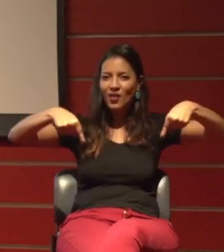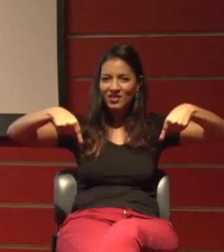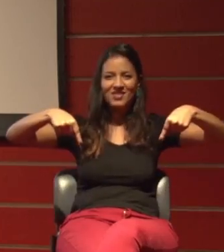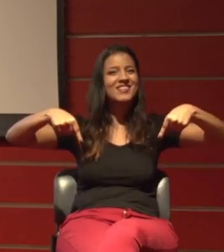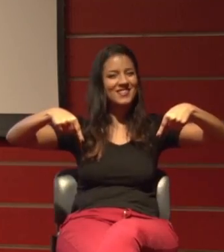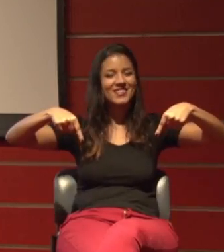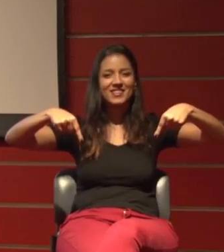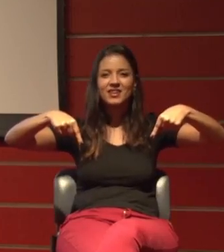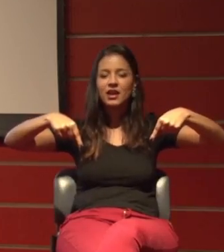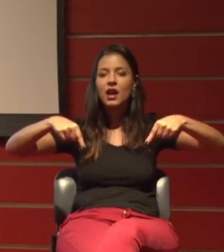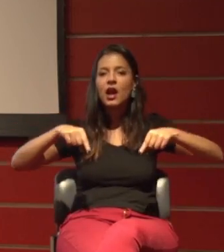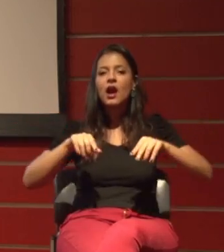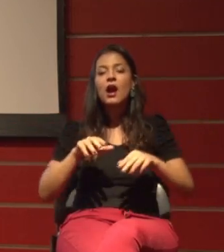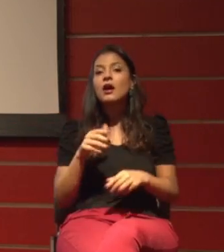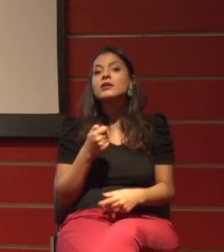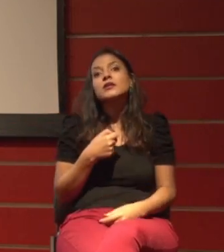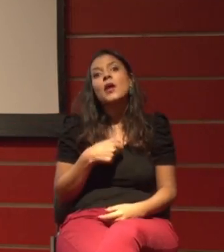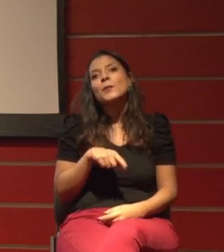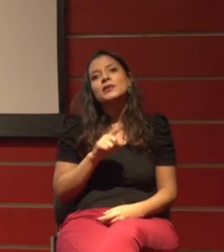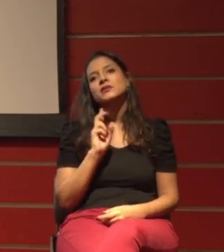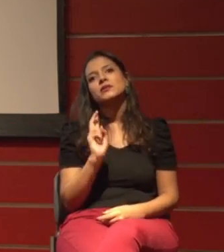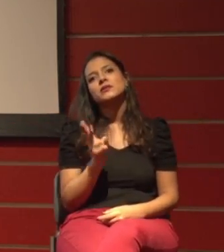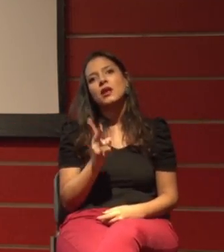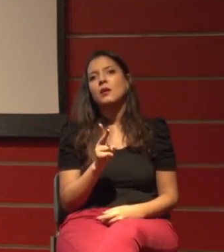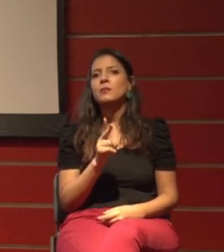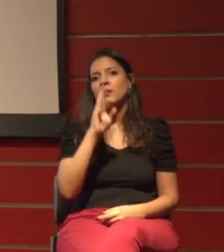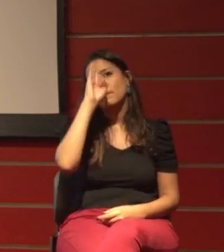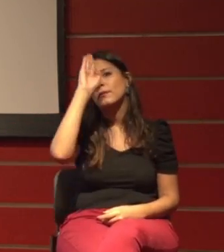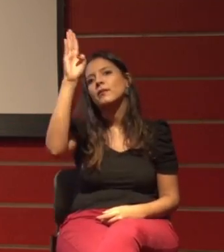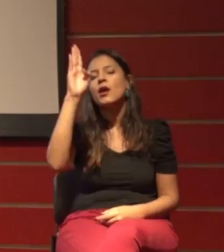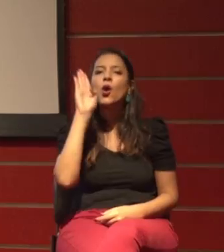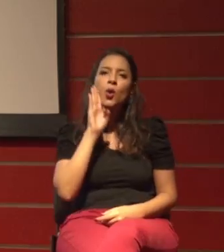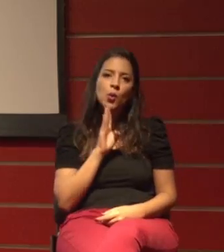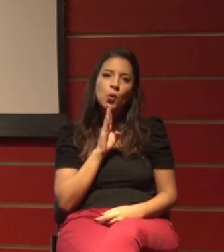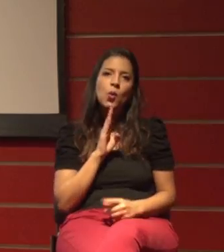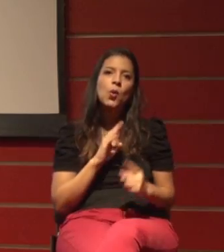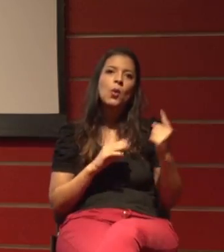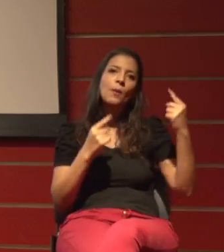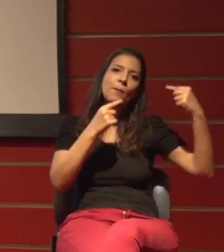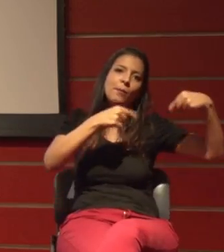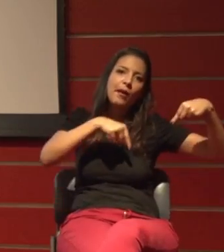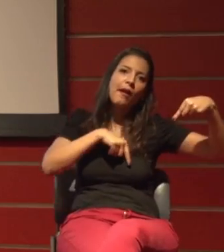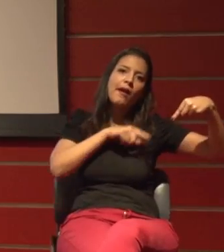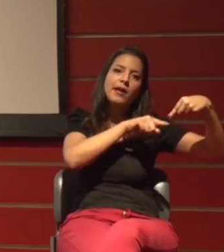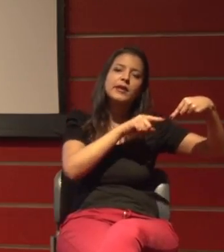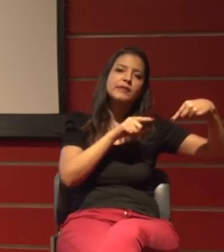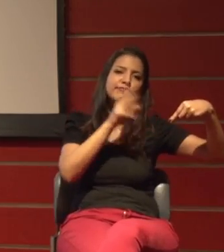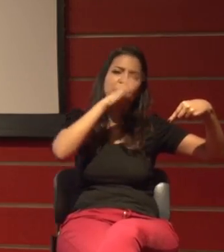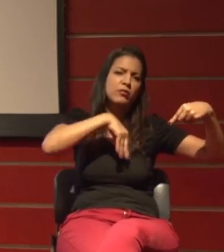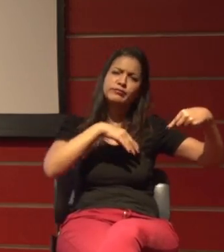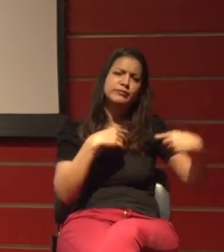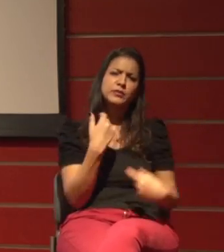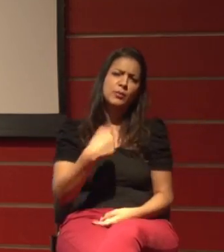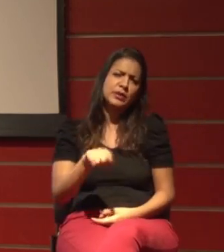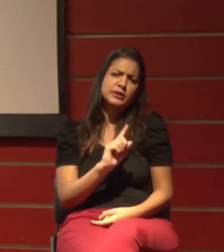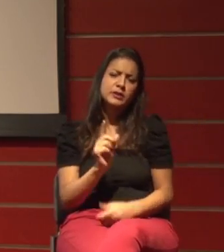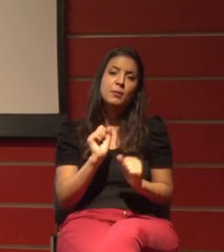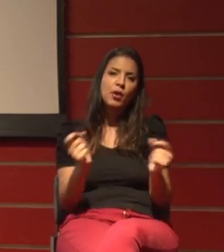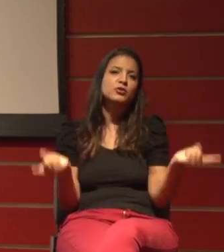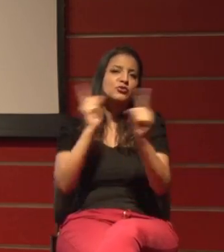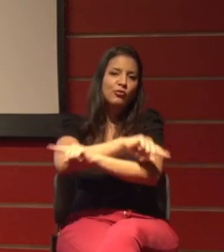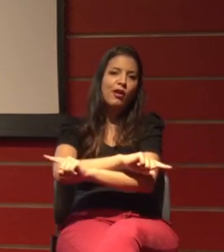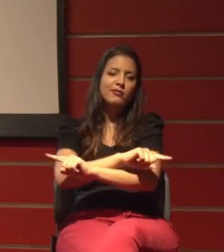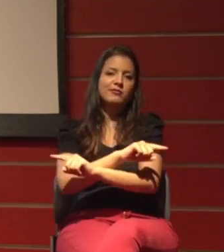colocar eh um protagonista mocinho né ou um antagonista vilão pode muito bem ser o contrário né